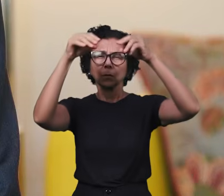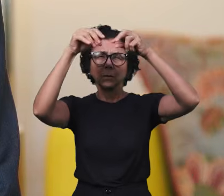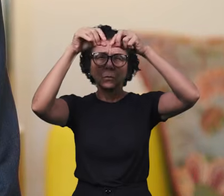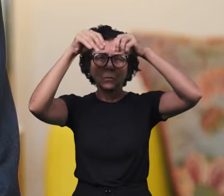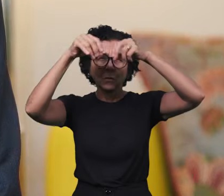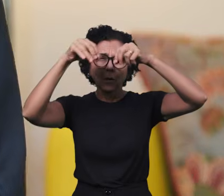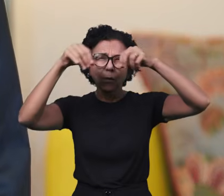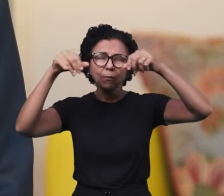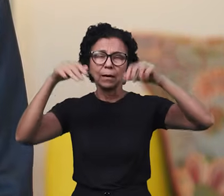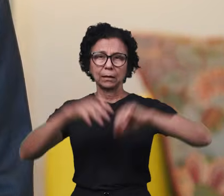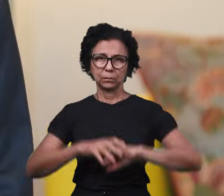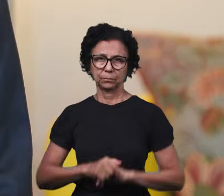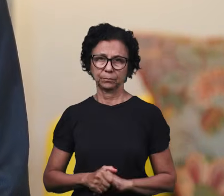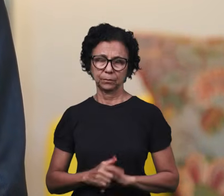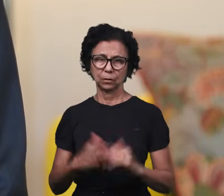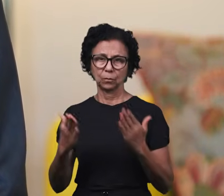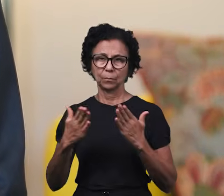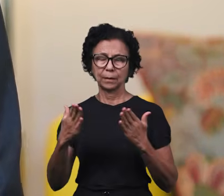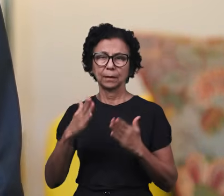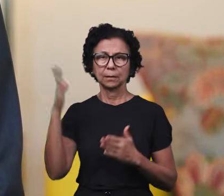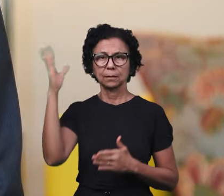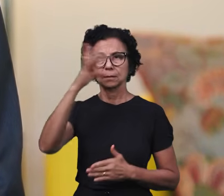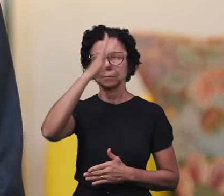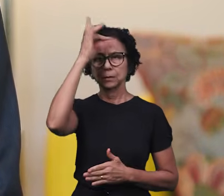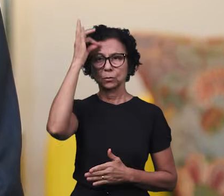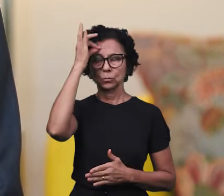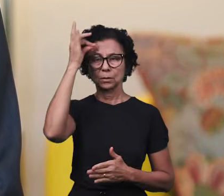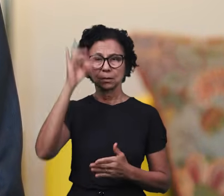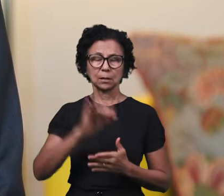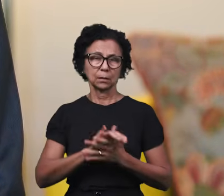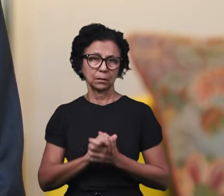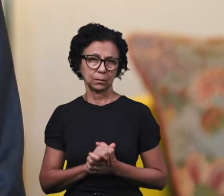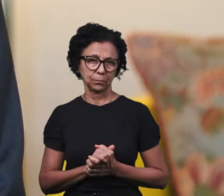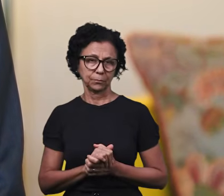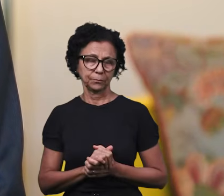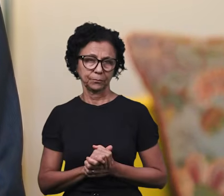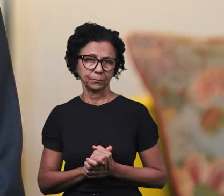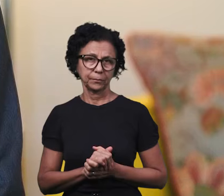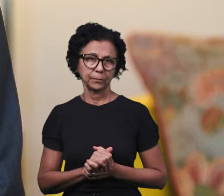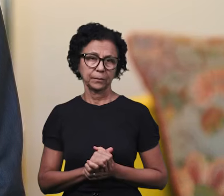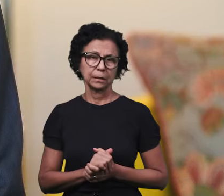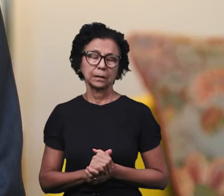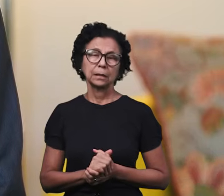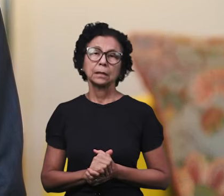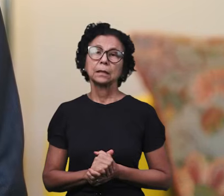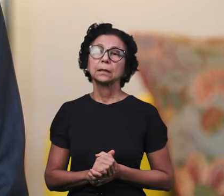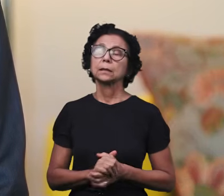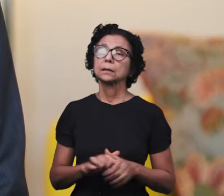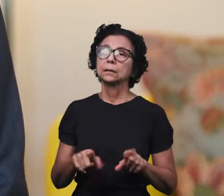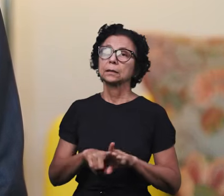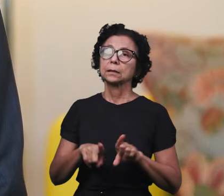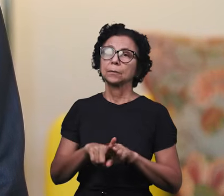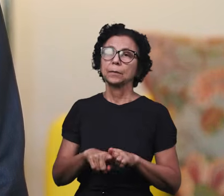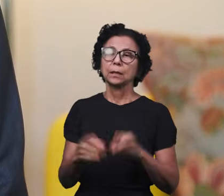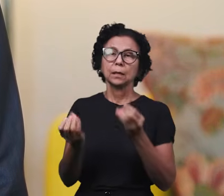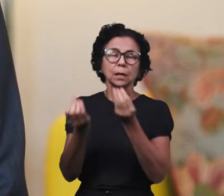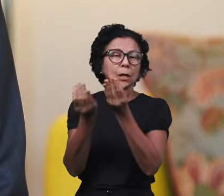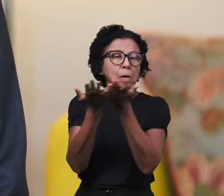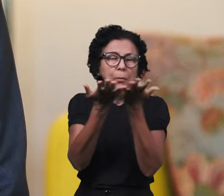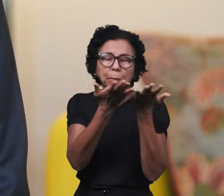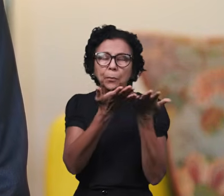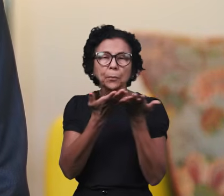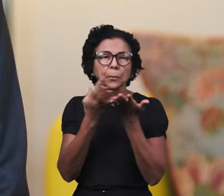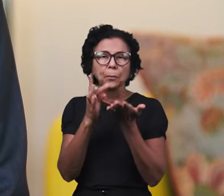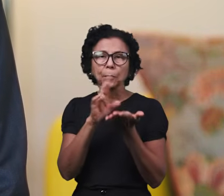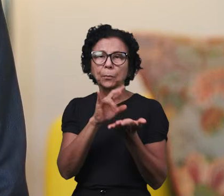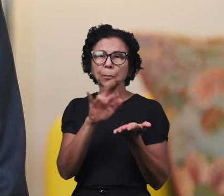ponto aqui, o orvalho dos céus, a presença, a operação do Espírito Santo, a abundância de trigo, que fala aqui